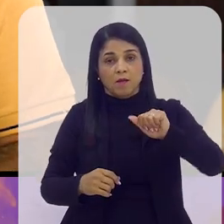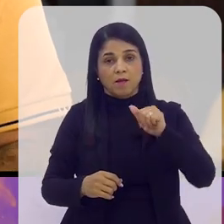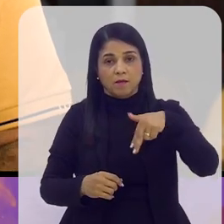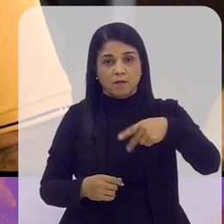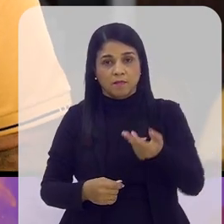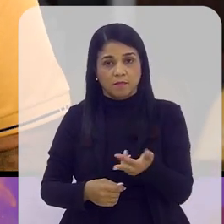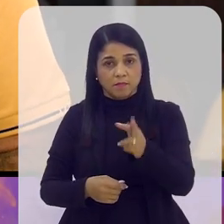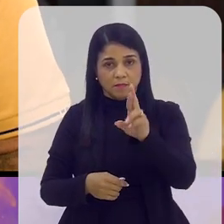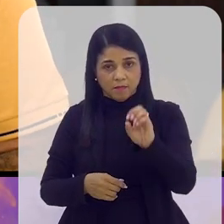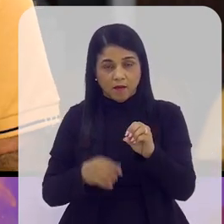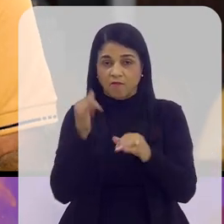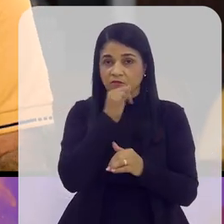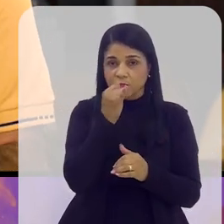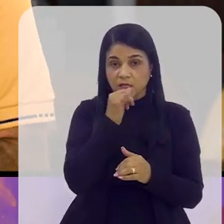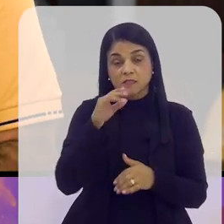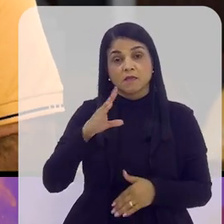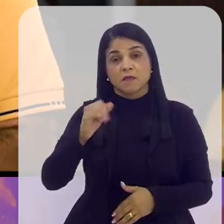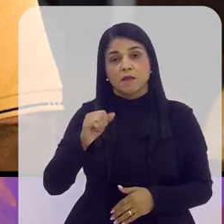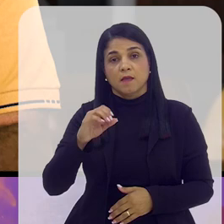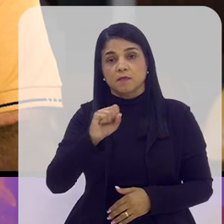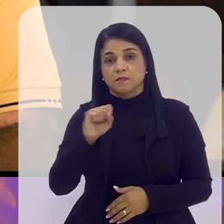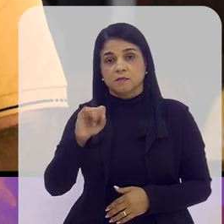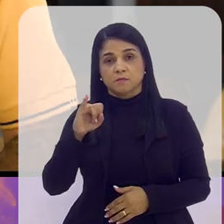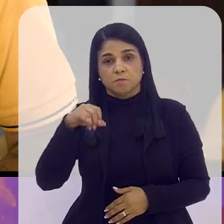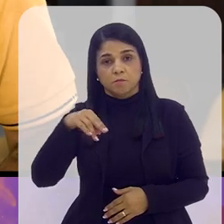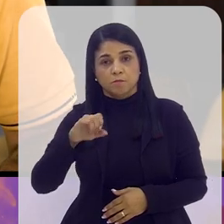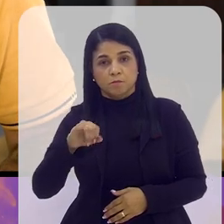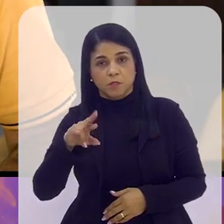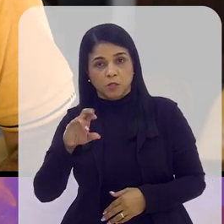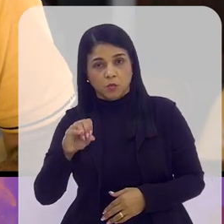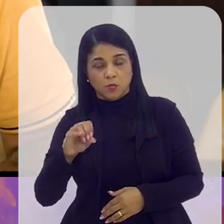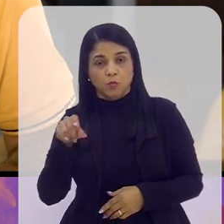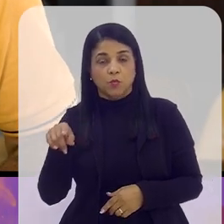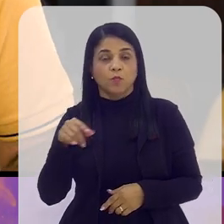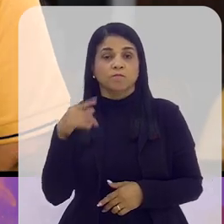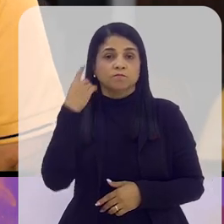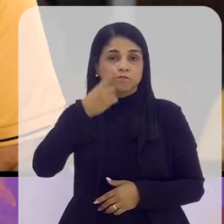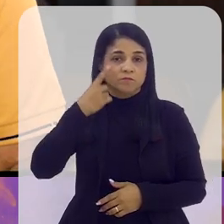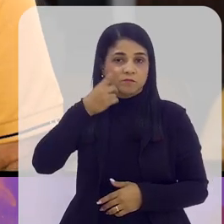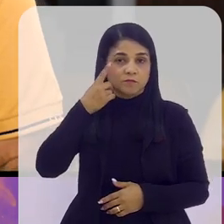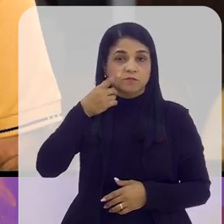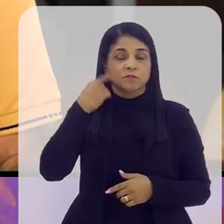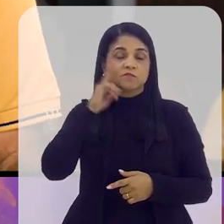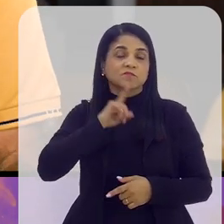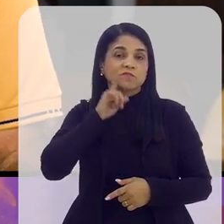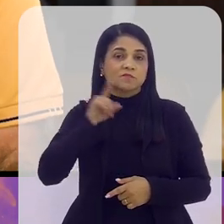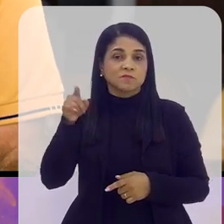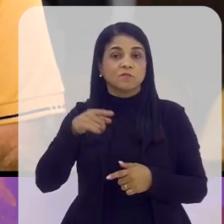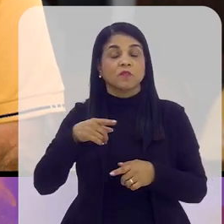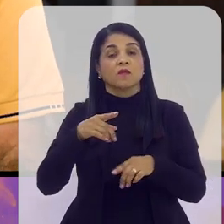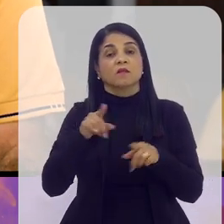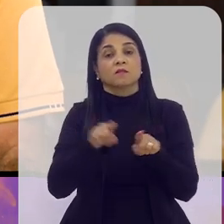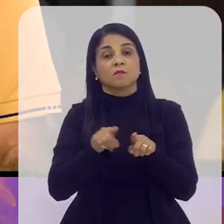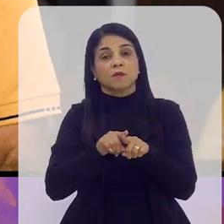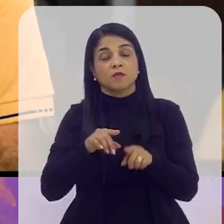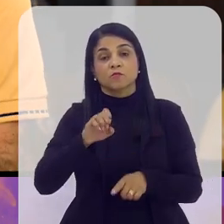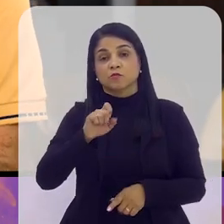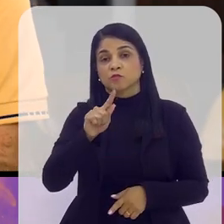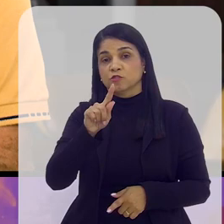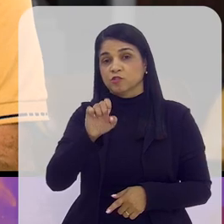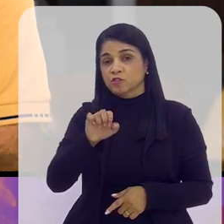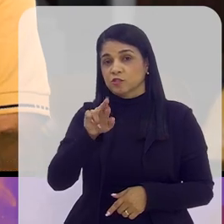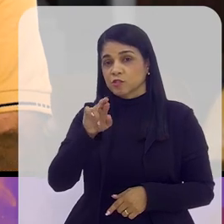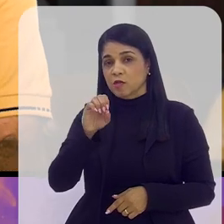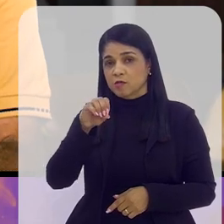André, do Fluminense. O Casemiro, está sempre lá, do Manchester United. O Bruno Guimarães, do Newcastle.